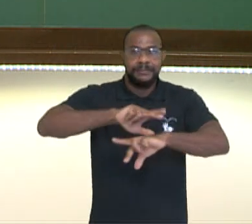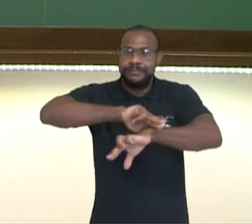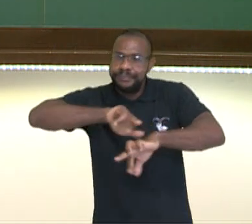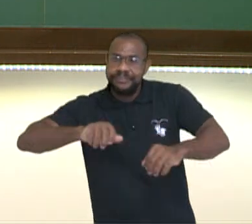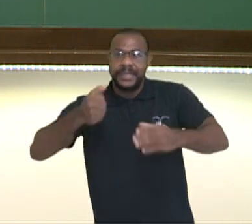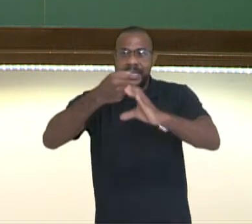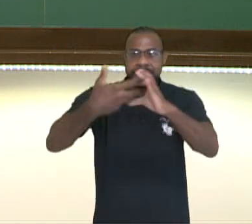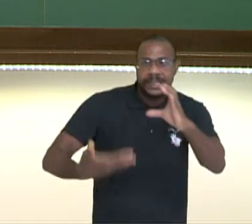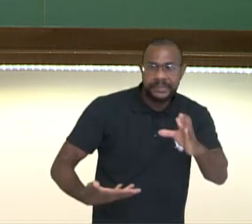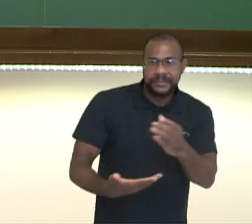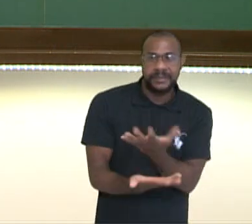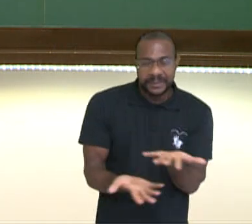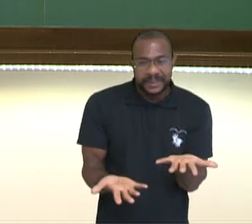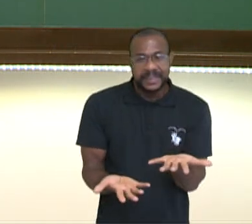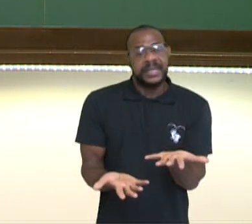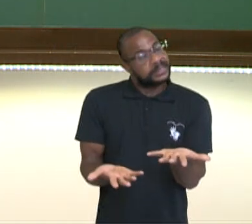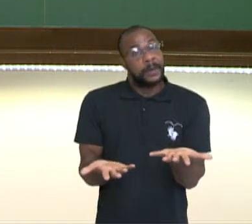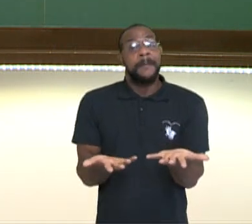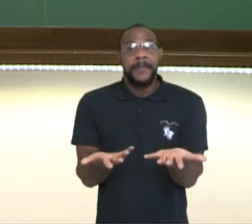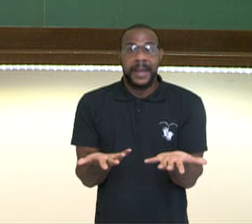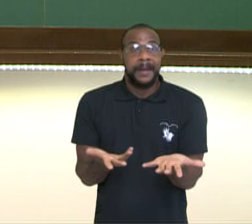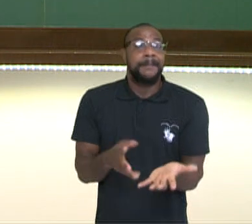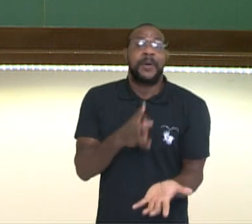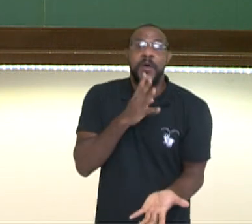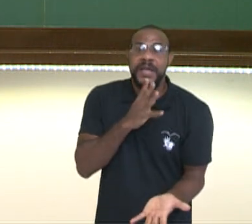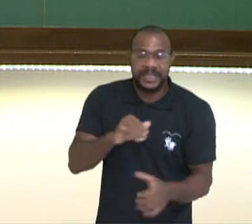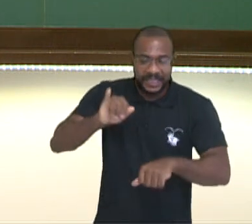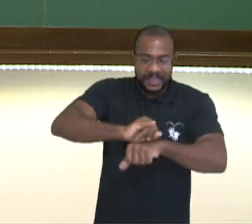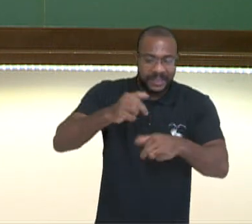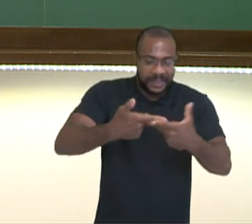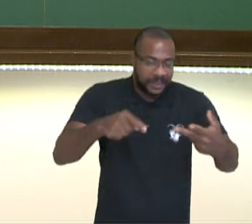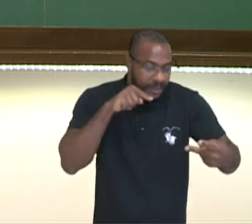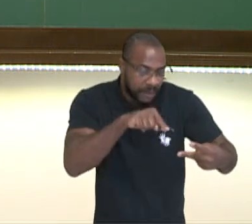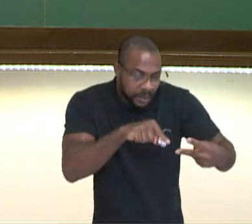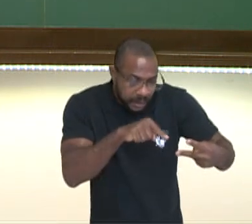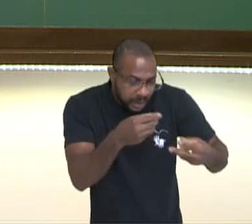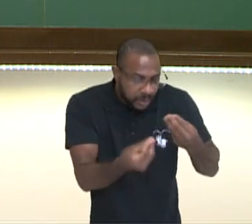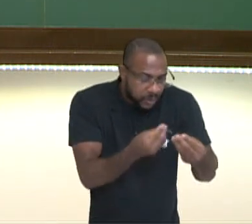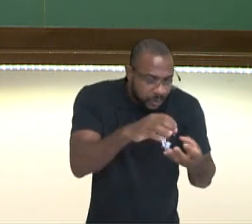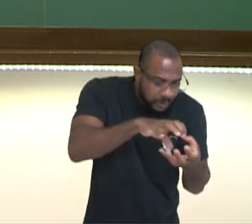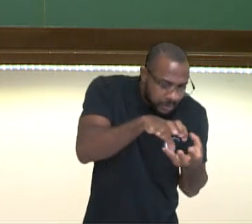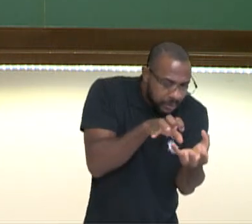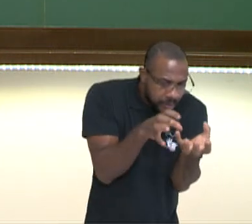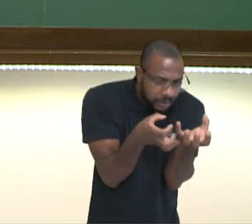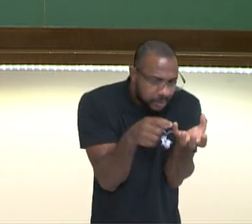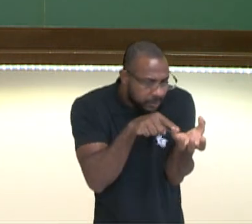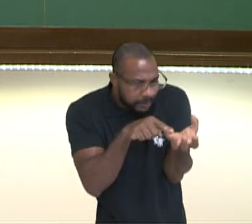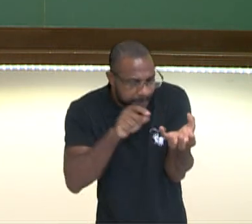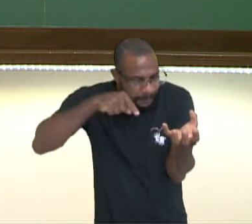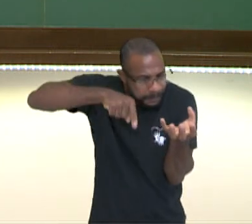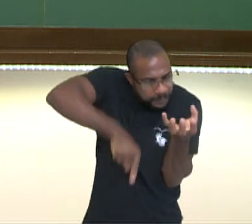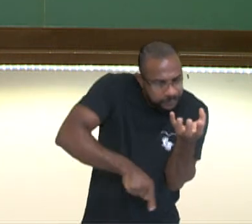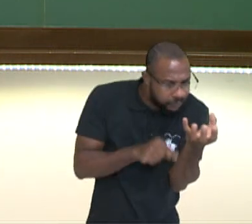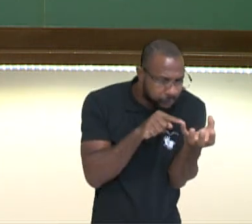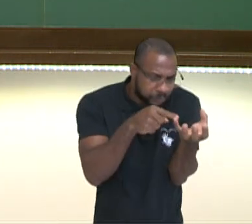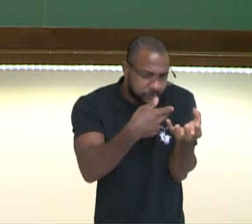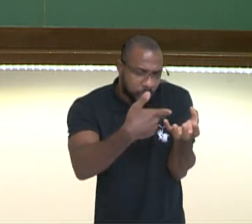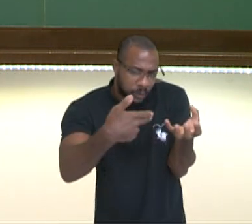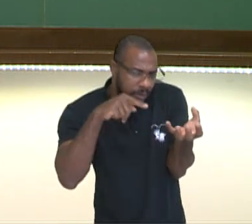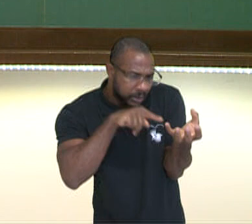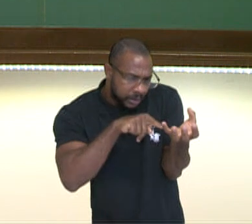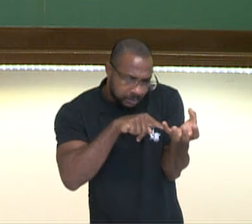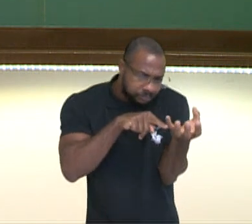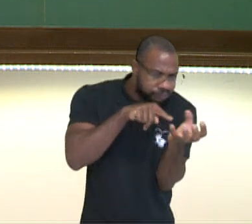para conhecer de fato a coisa ou na sua integralidade, nós precisaríamos aprofundar cada coisa desse